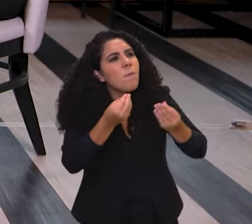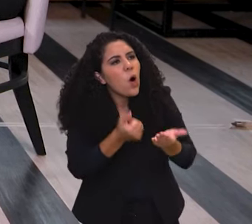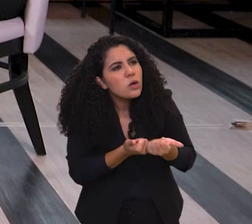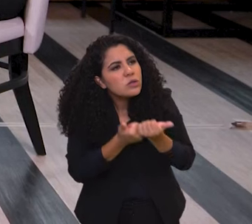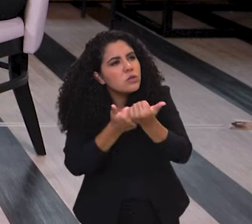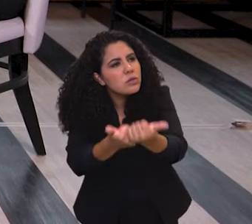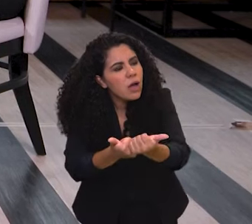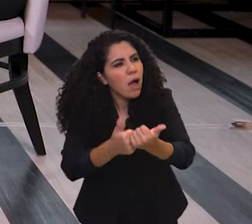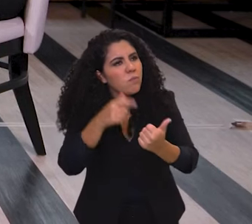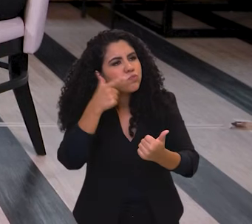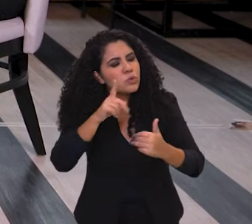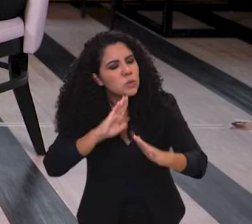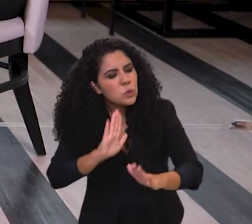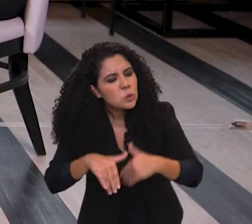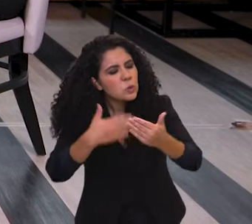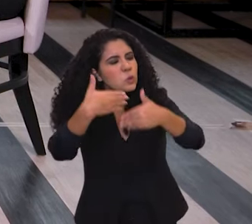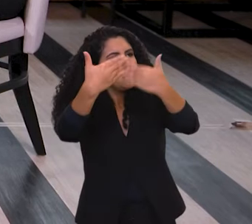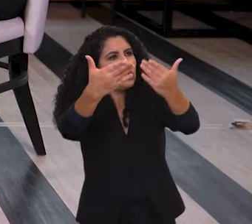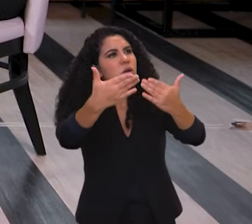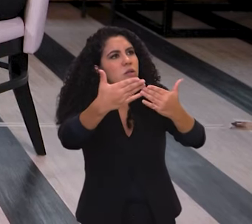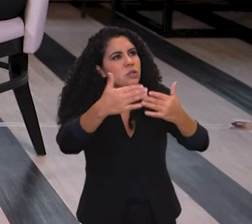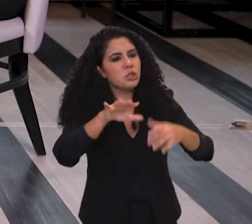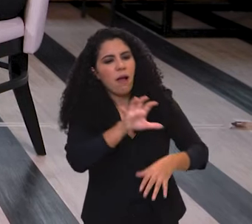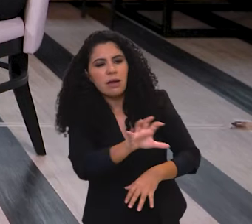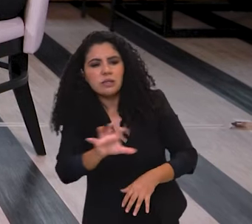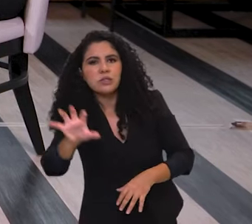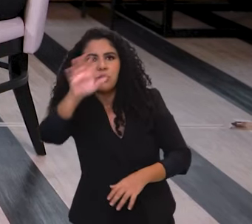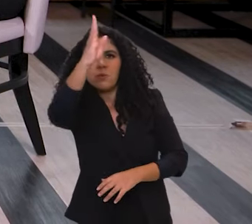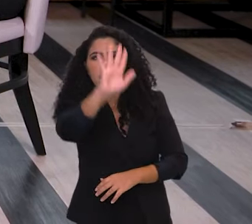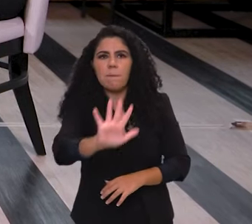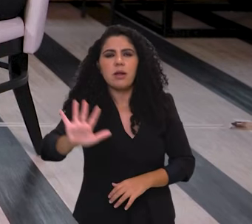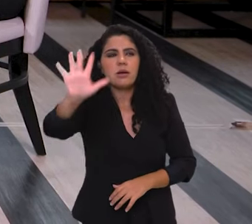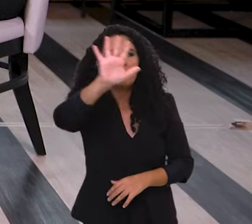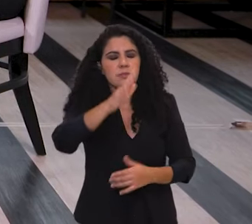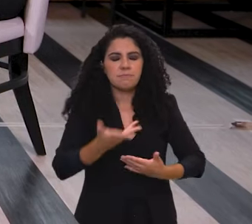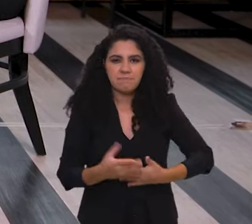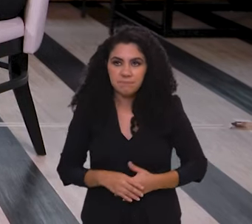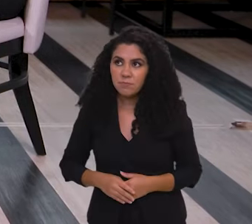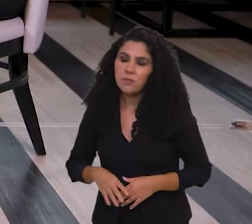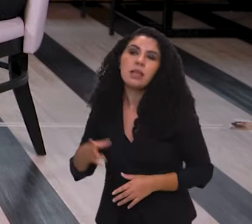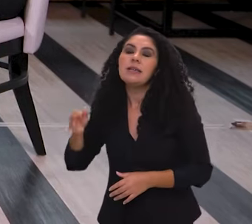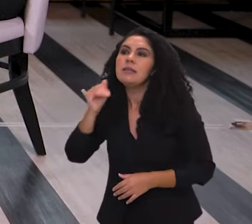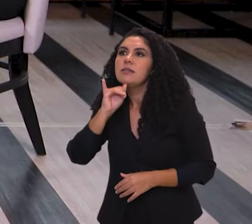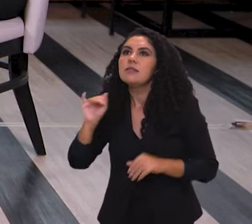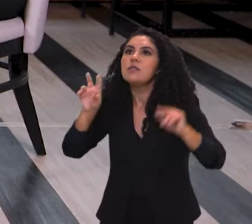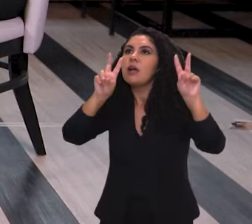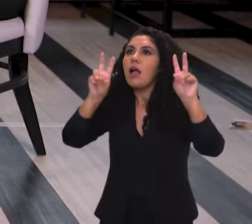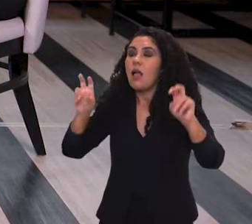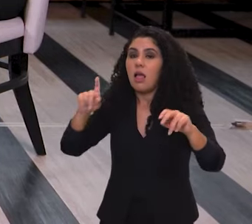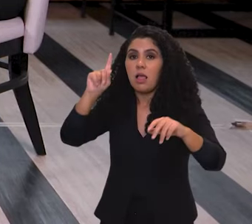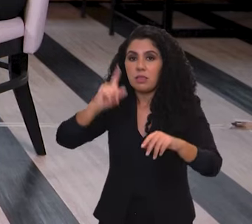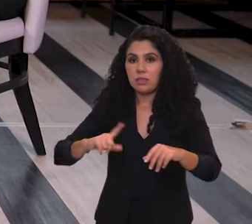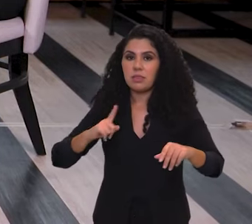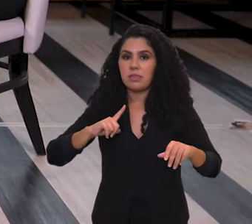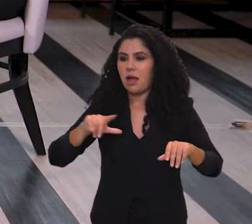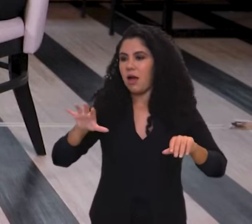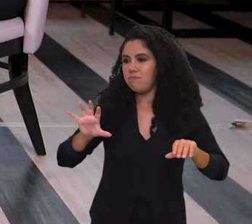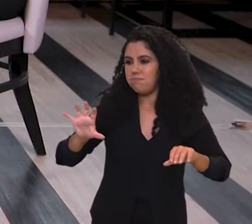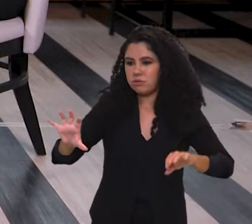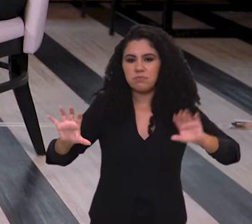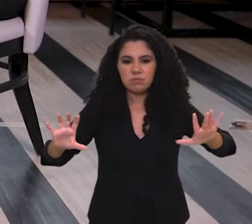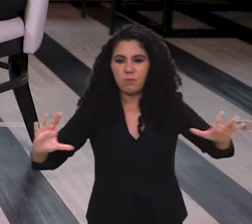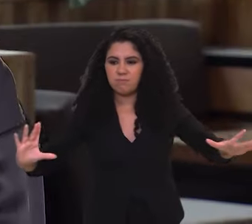e pode ajudar ainda mais no desenvolvimento de todas as regiões do país? uma relação intrínseca com o desenvolvimento